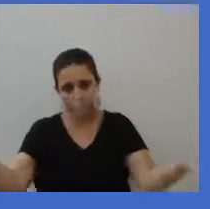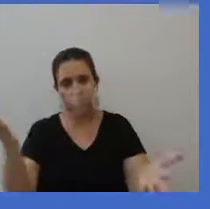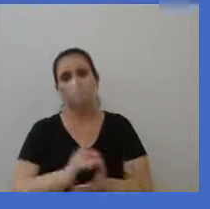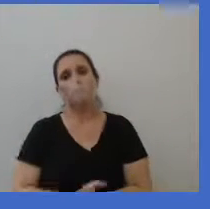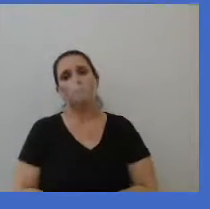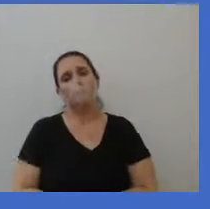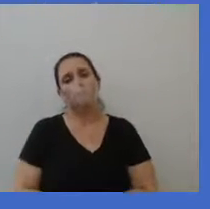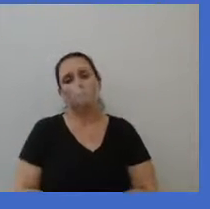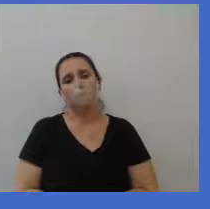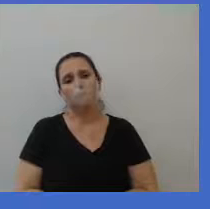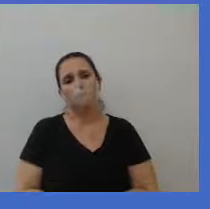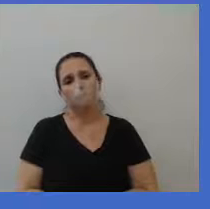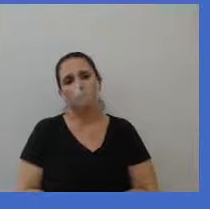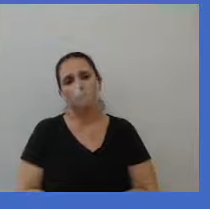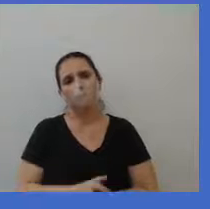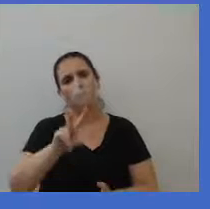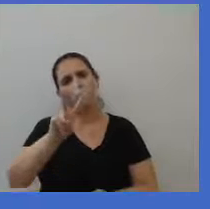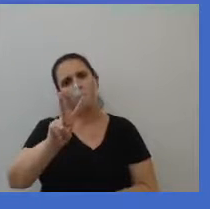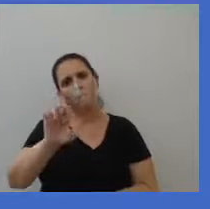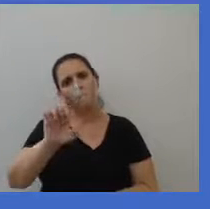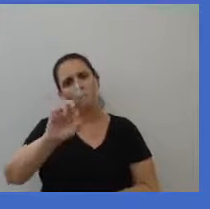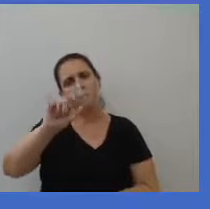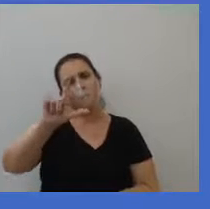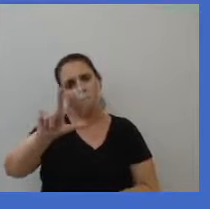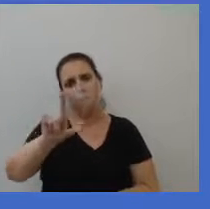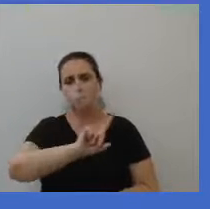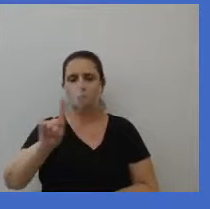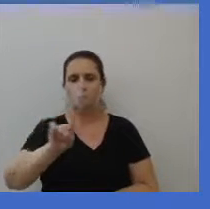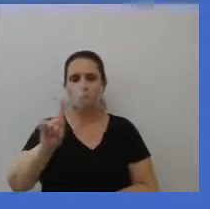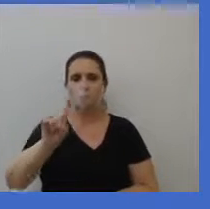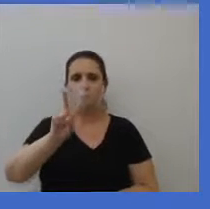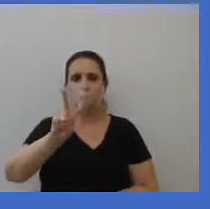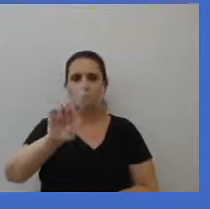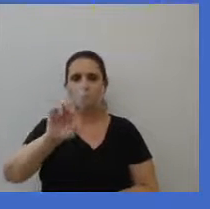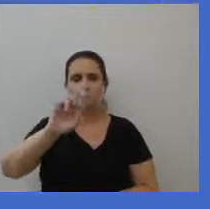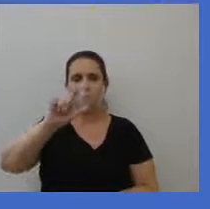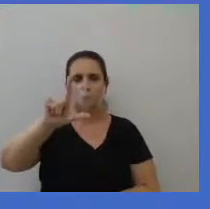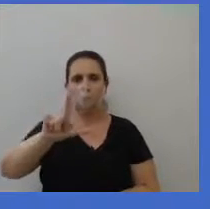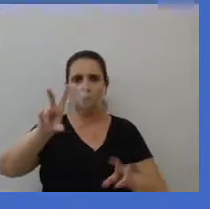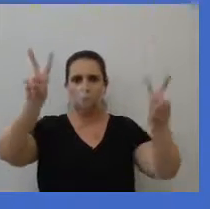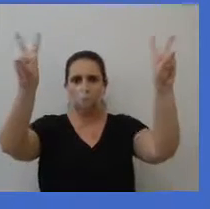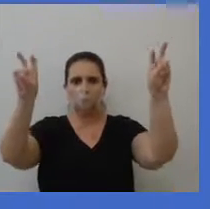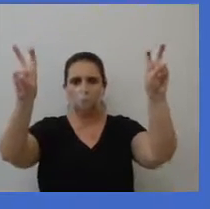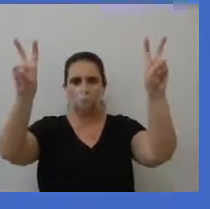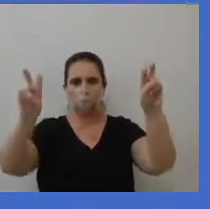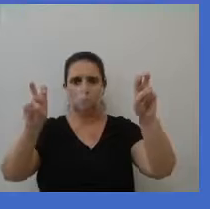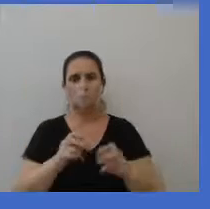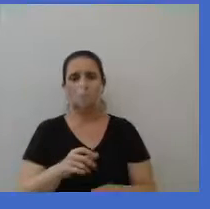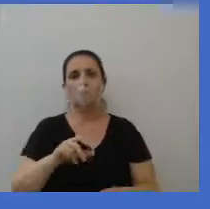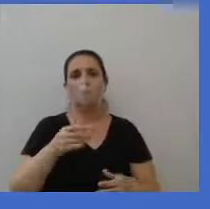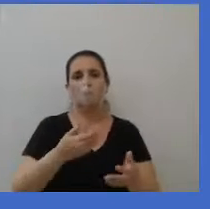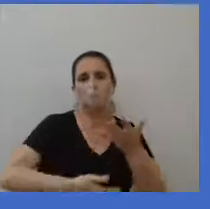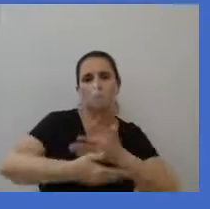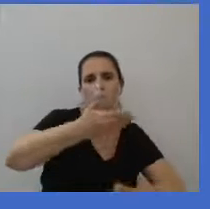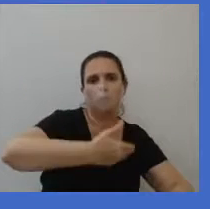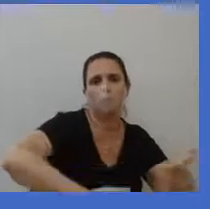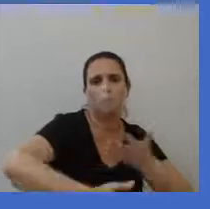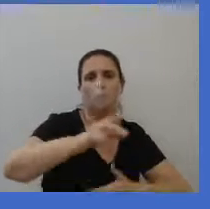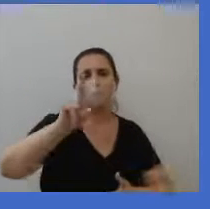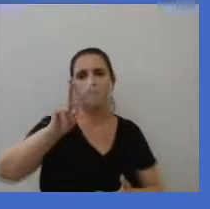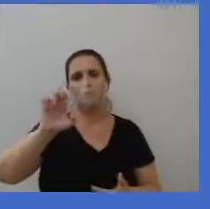técnica. Atenção, gente, para a expressão nota técnica. Nota técnica alertando para o fato de que o